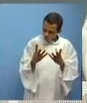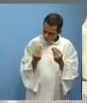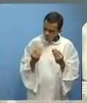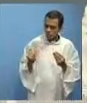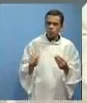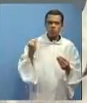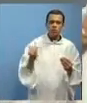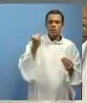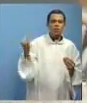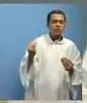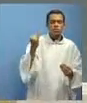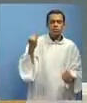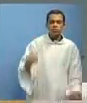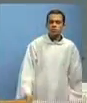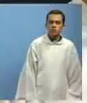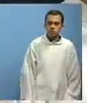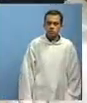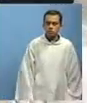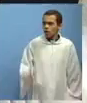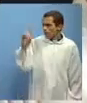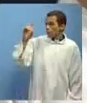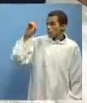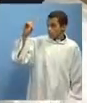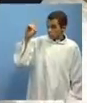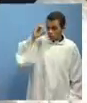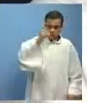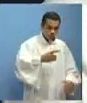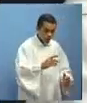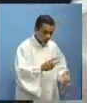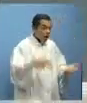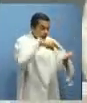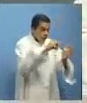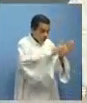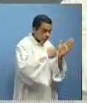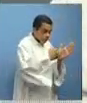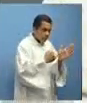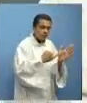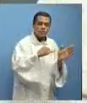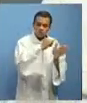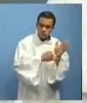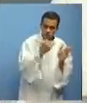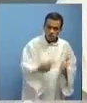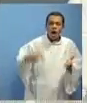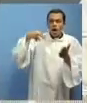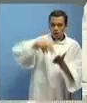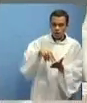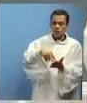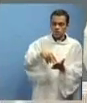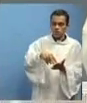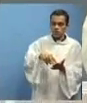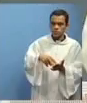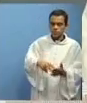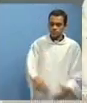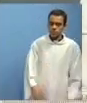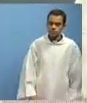levanta josé levantou se imediatamente ele não pensou ele não saiu e no a será que é isso que deus quer e não foi